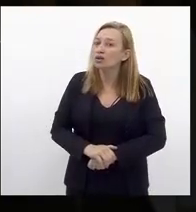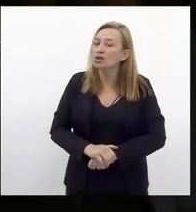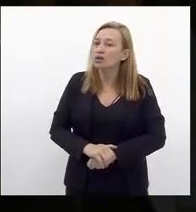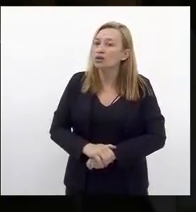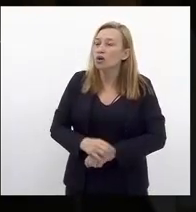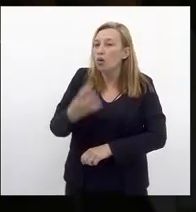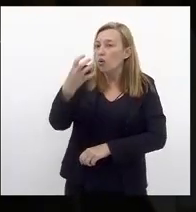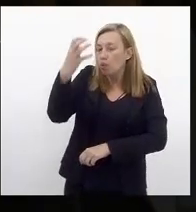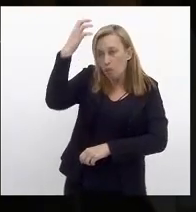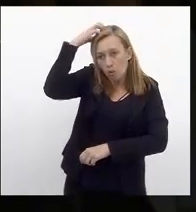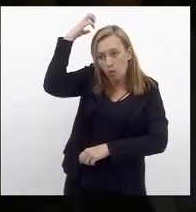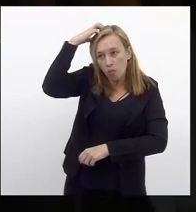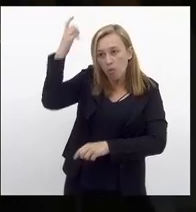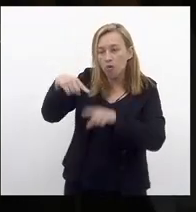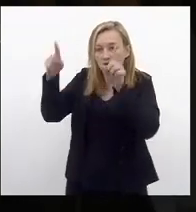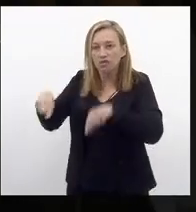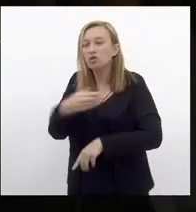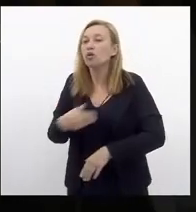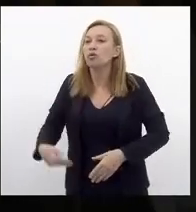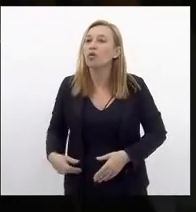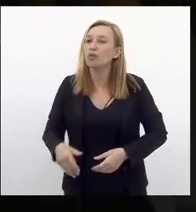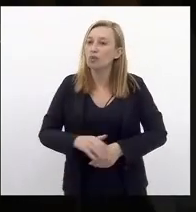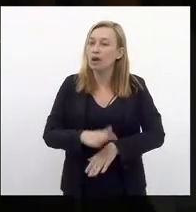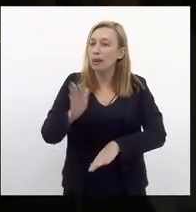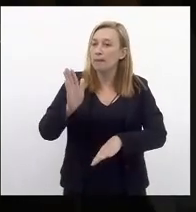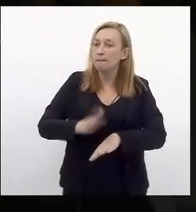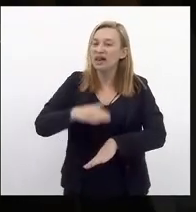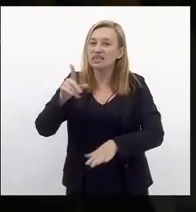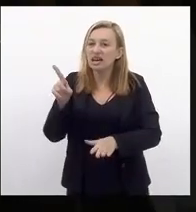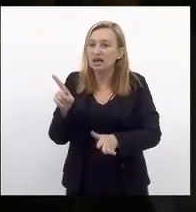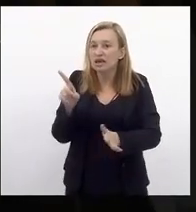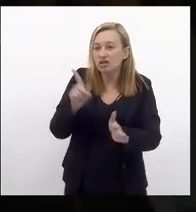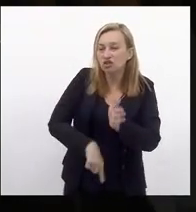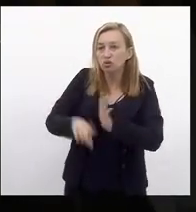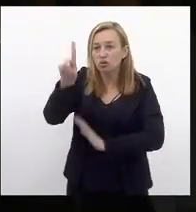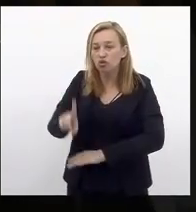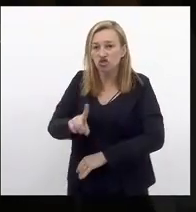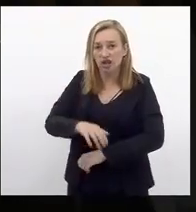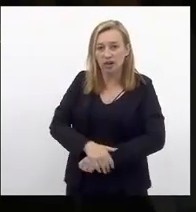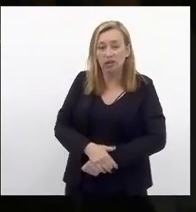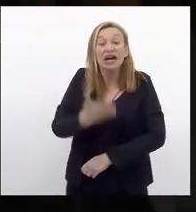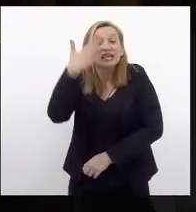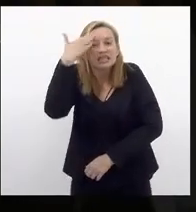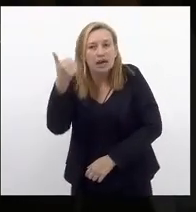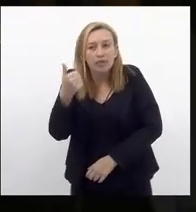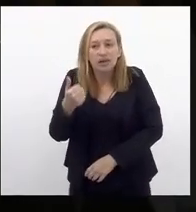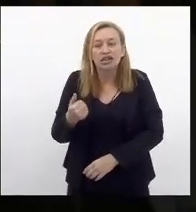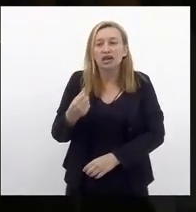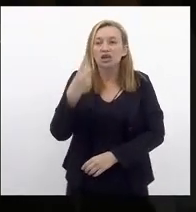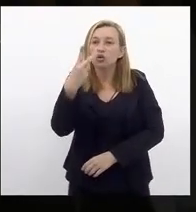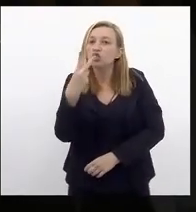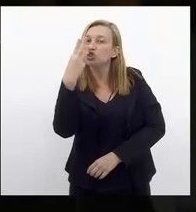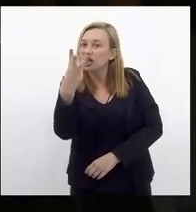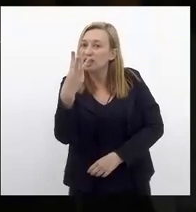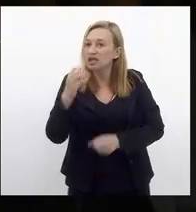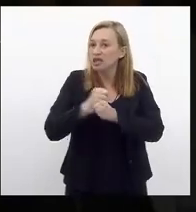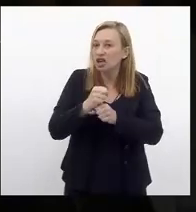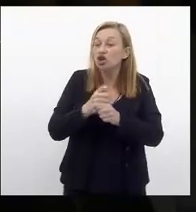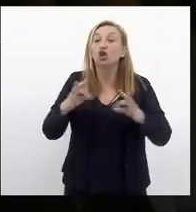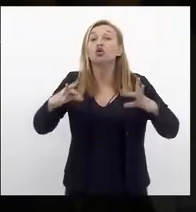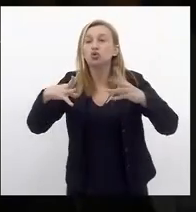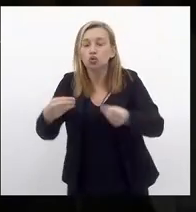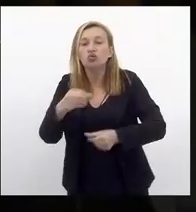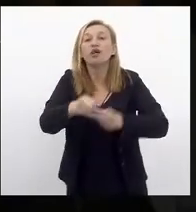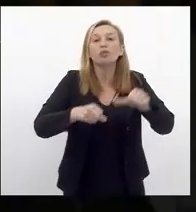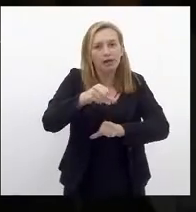colo servidor promover ainda mais esse arrocho sabendo que daqui a dois três anos isso